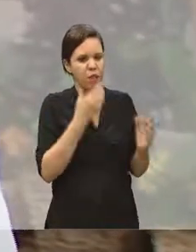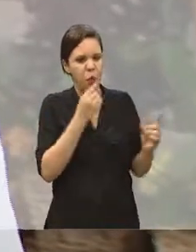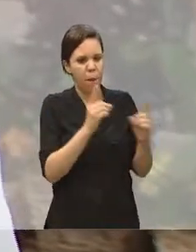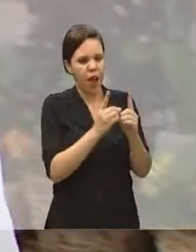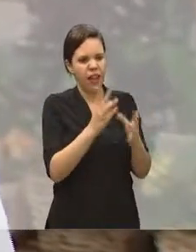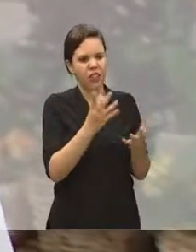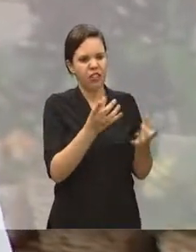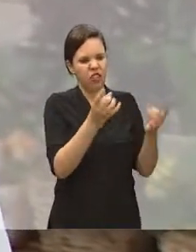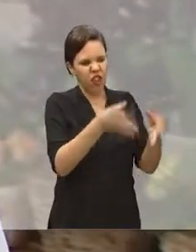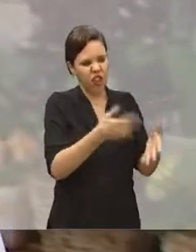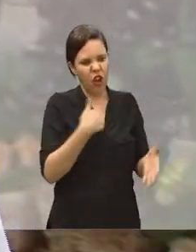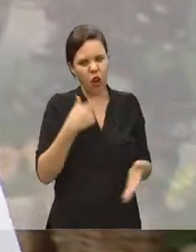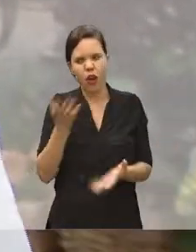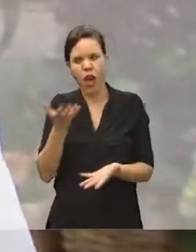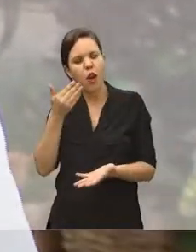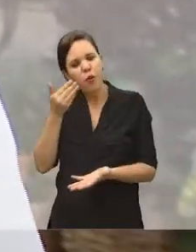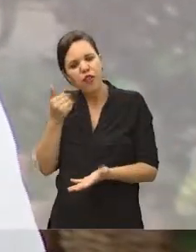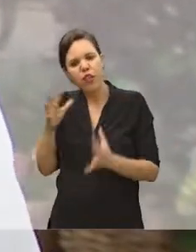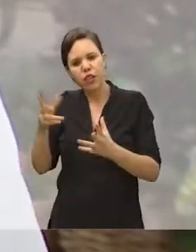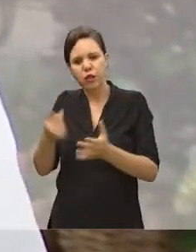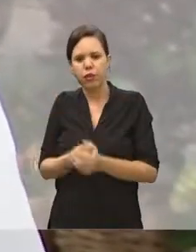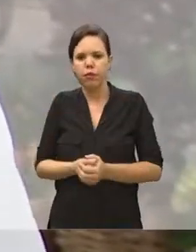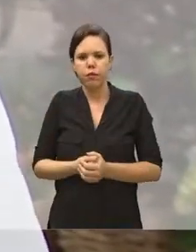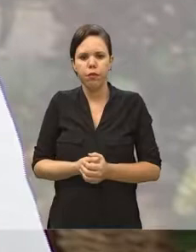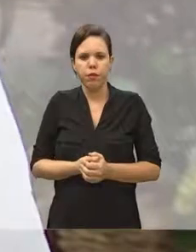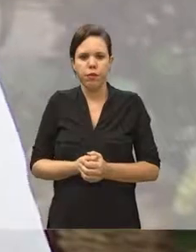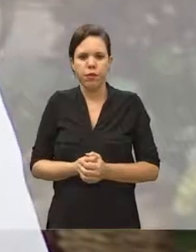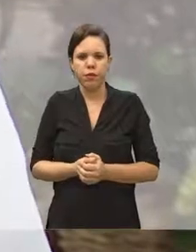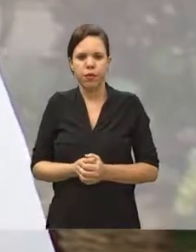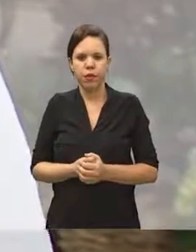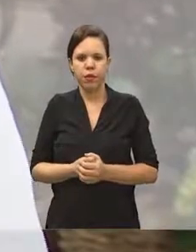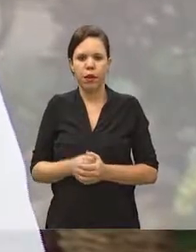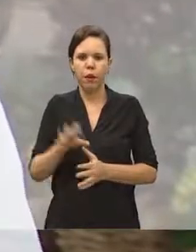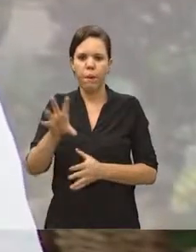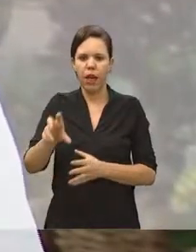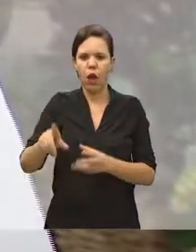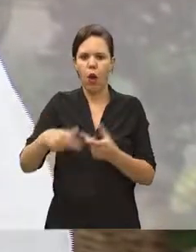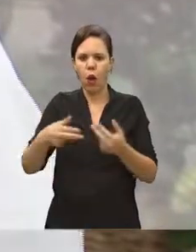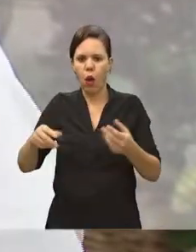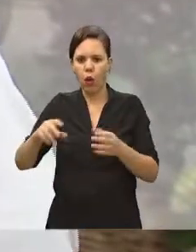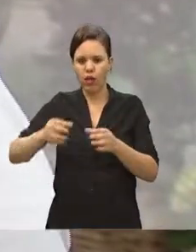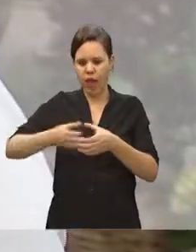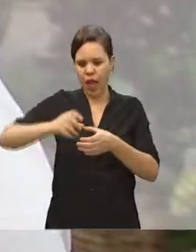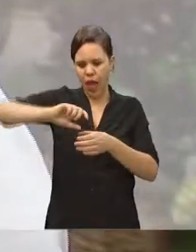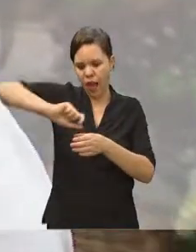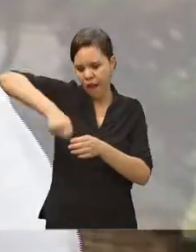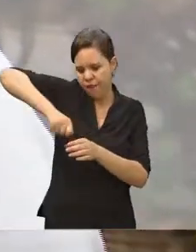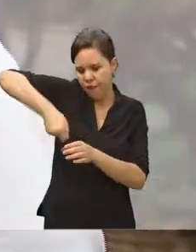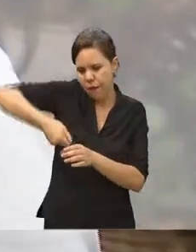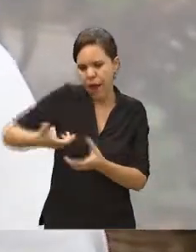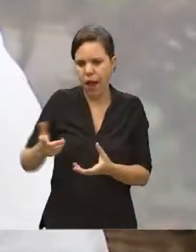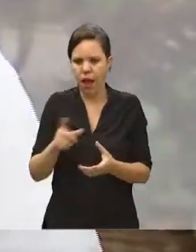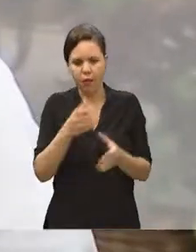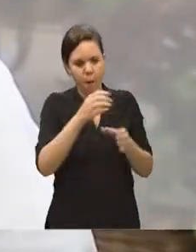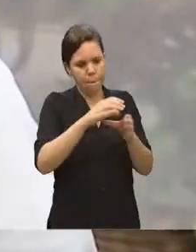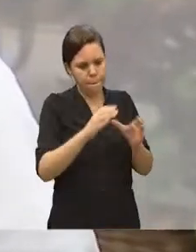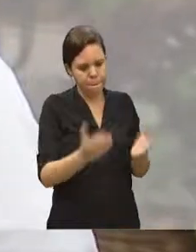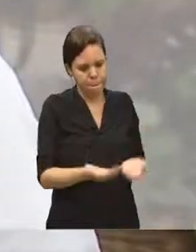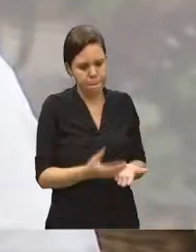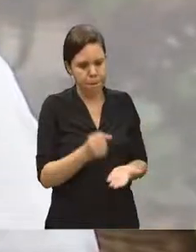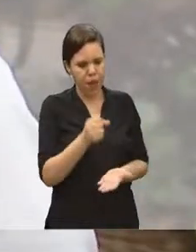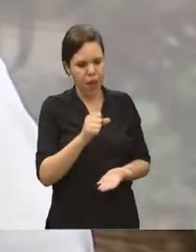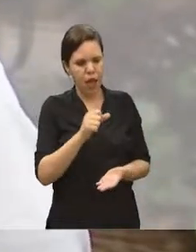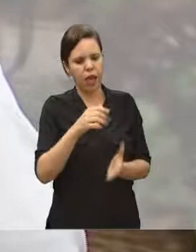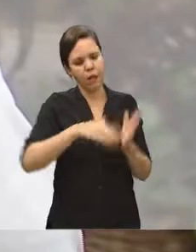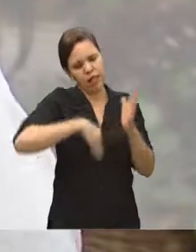fora e eu não quero fazer. Então, de você pegar uma ráfia e amarrar na boca, ou ver aquela garrafa que estava branca e passar uma